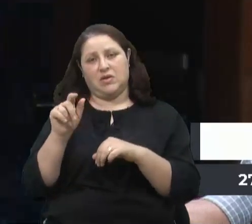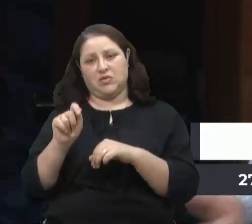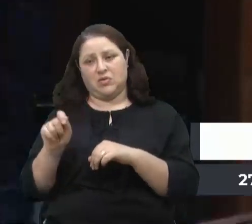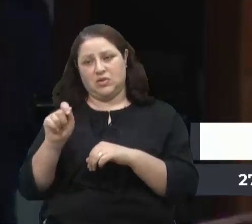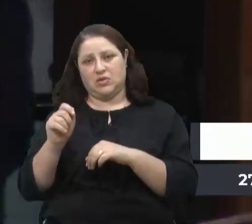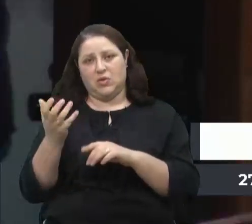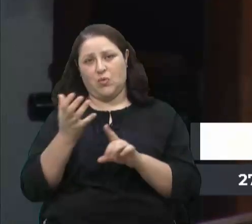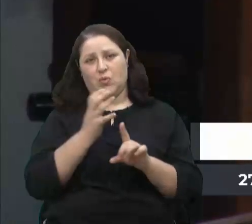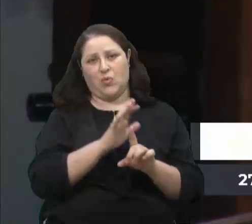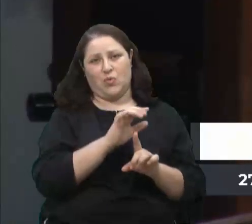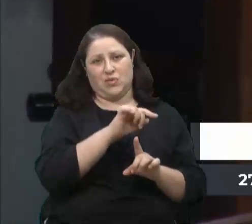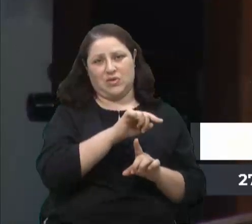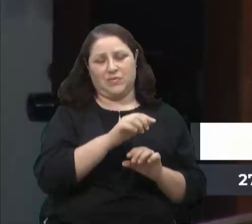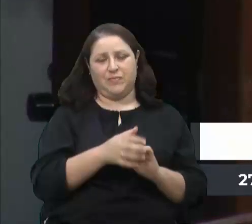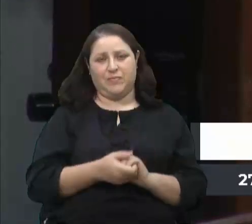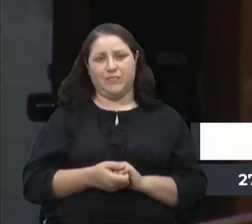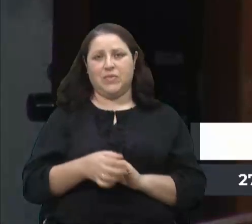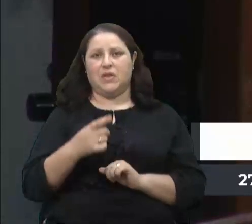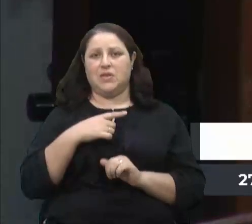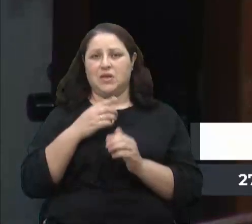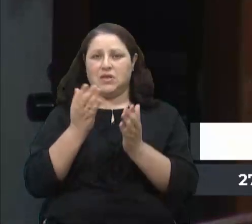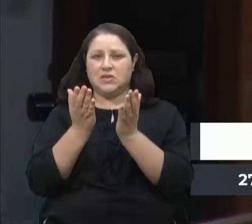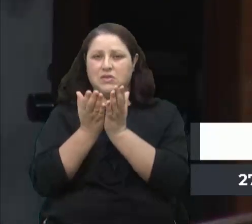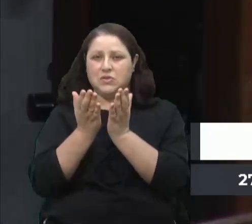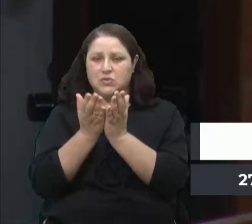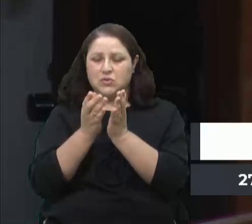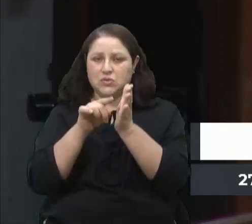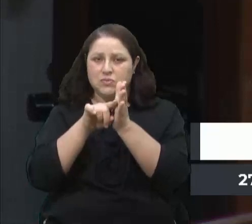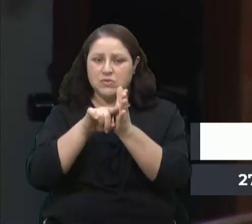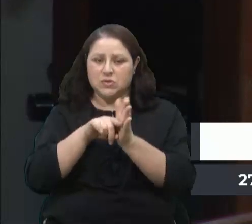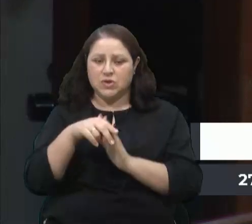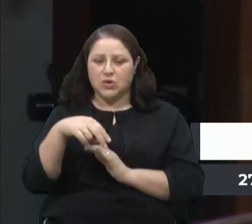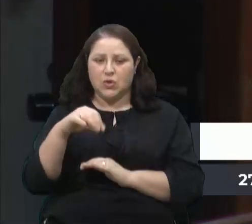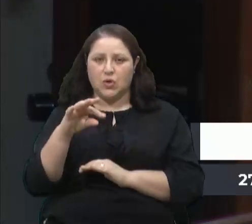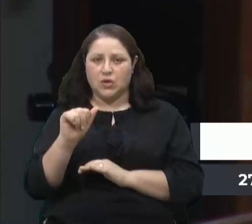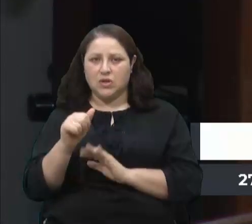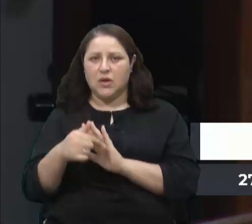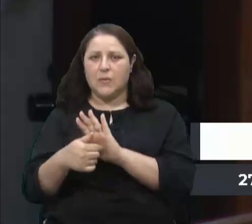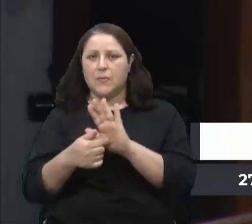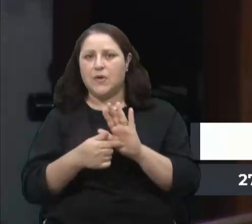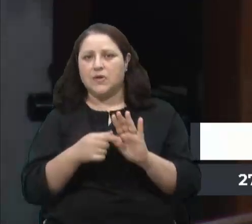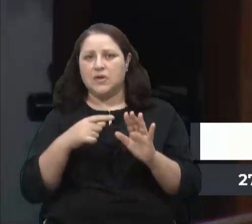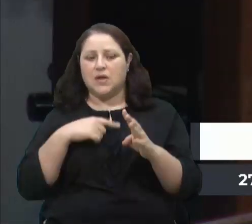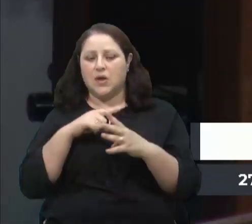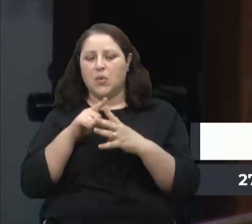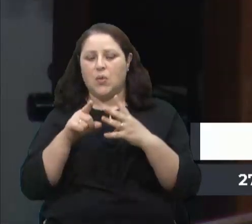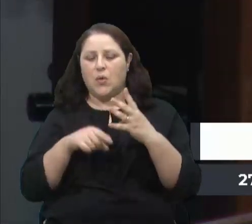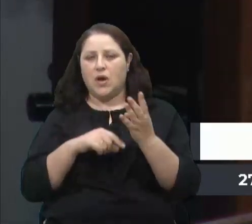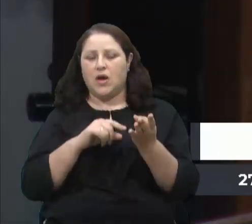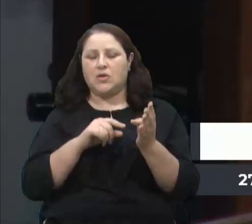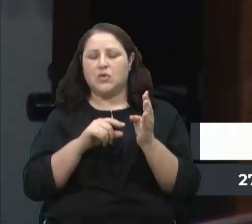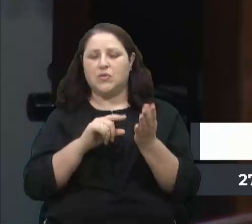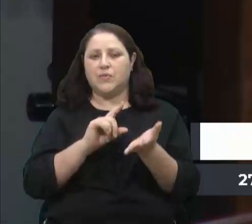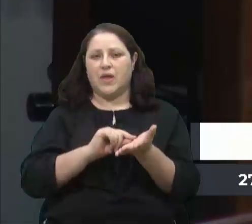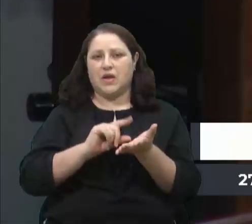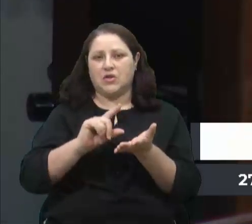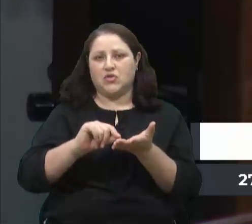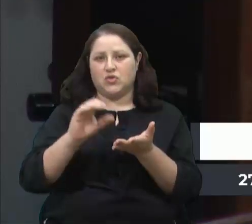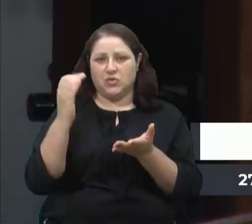Existem estudos, inclusive na nota da Ampitur, eles apontam 4 artigos